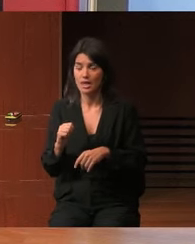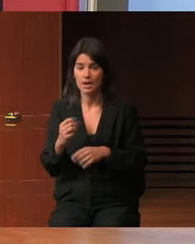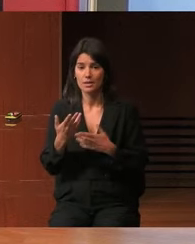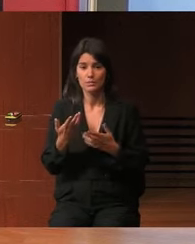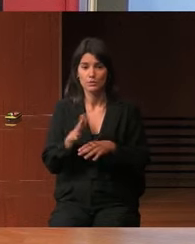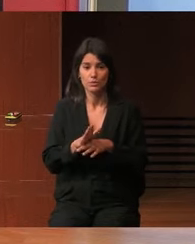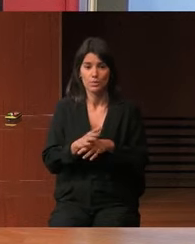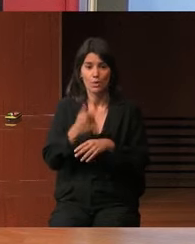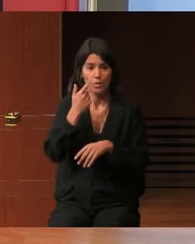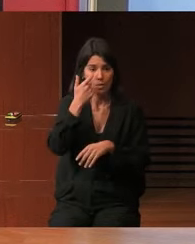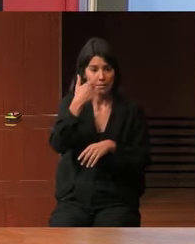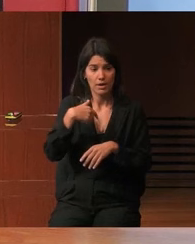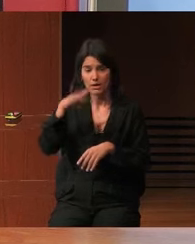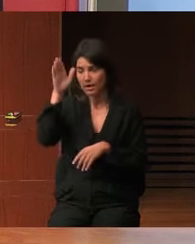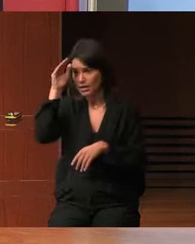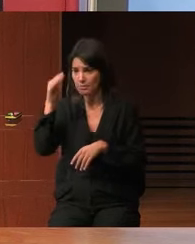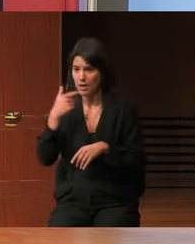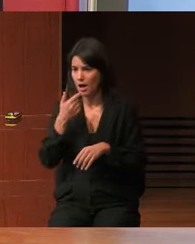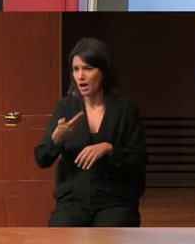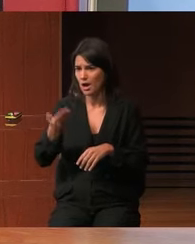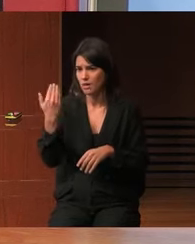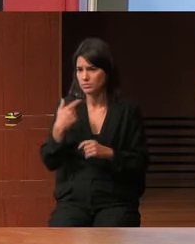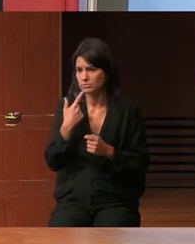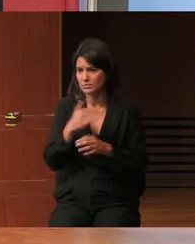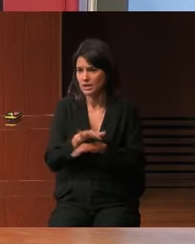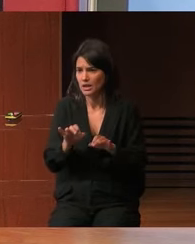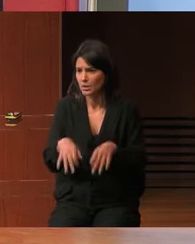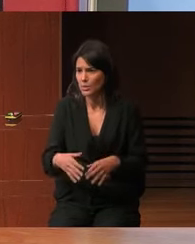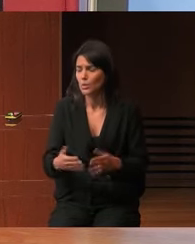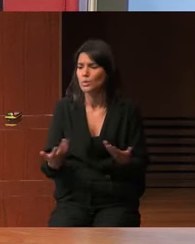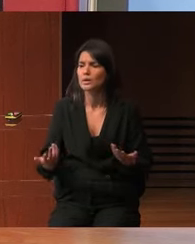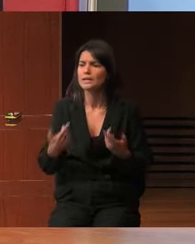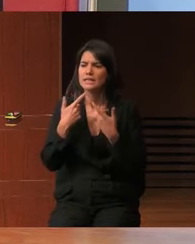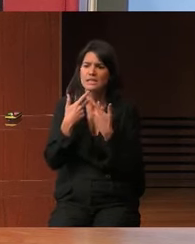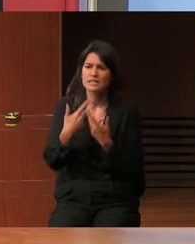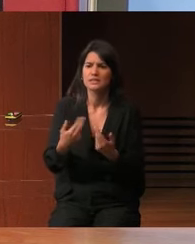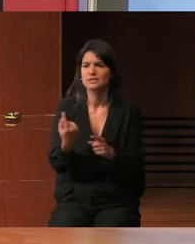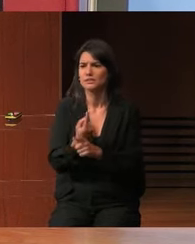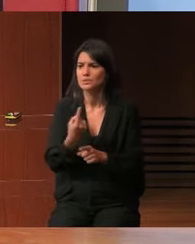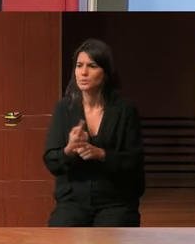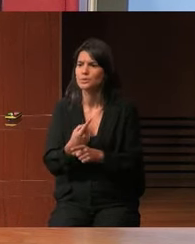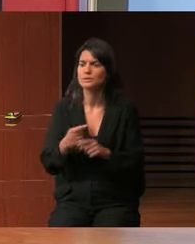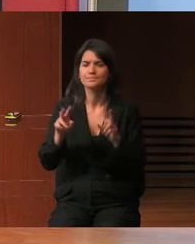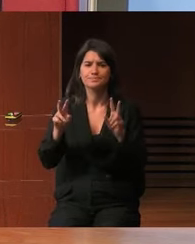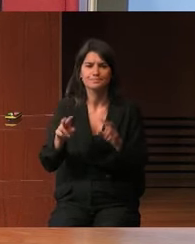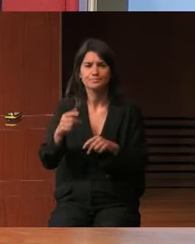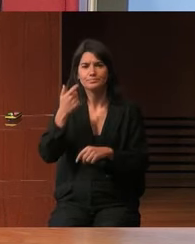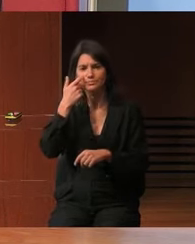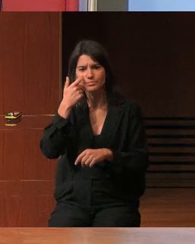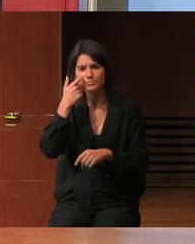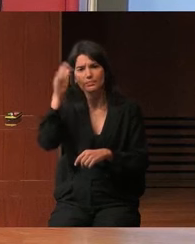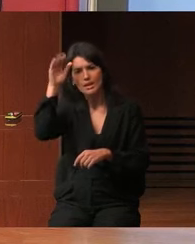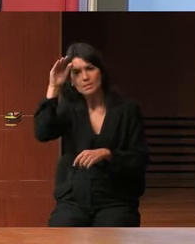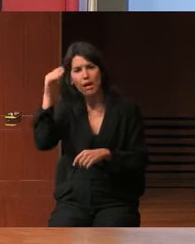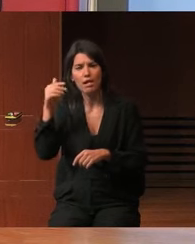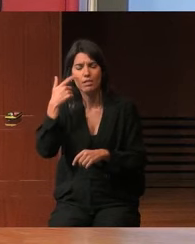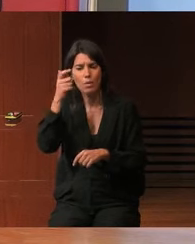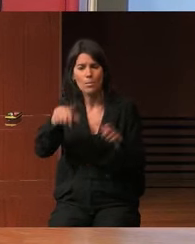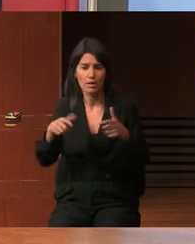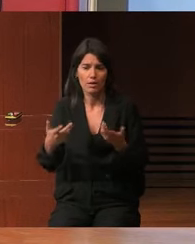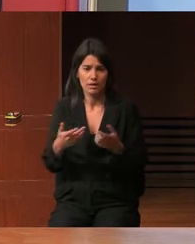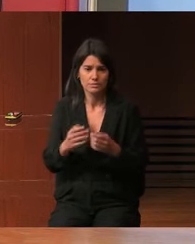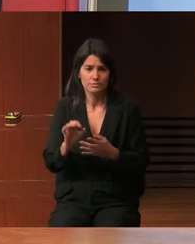animal. Que já não funcionam há muito tempo, e toda a crítica, toda a questão animal que as humanidades lançaram no nosso tempo,